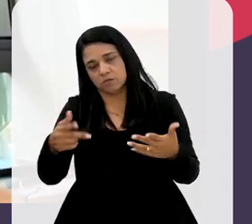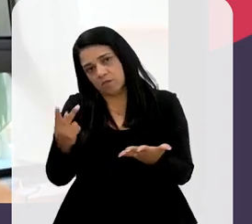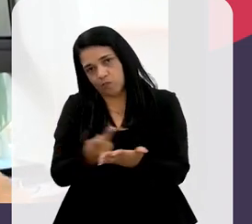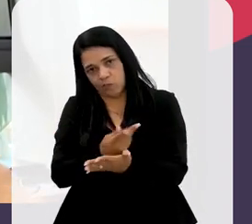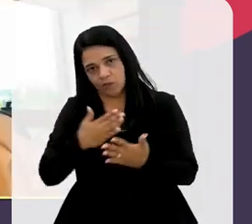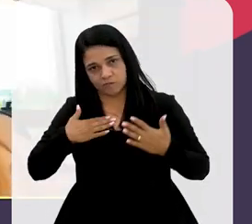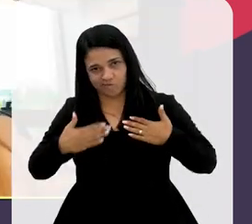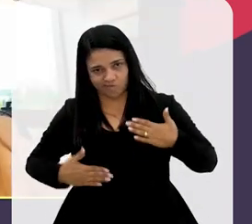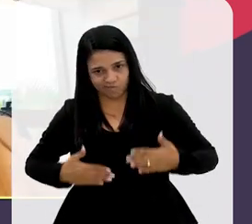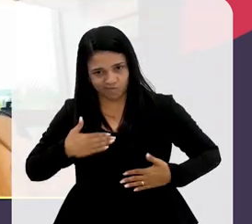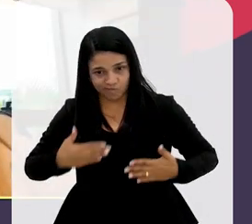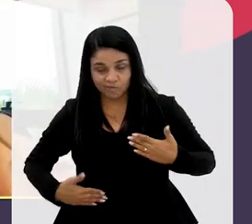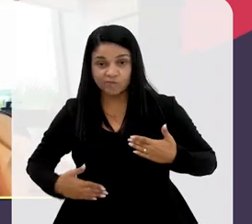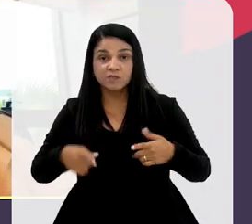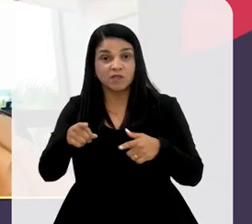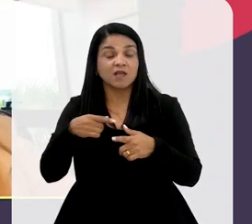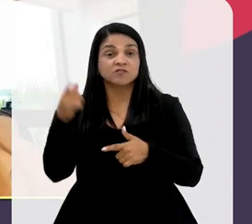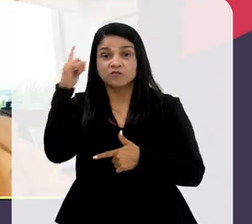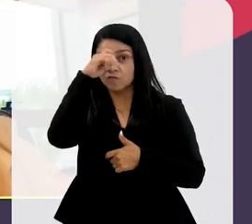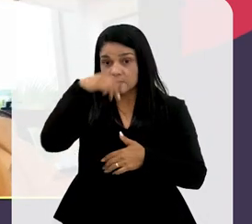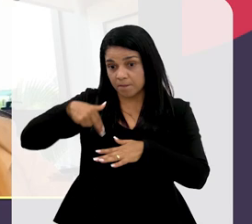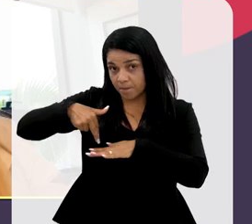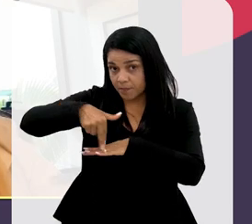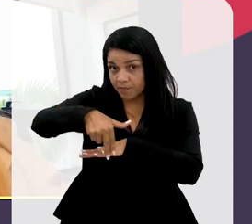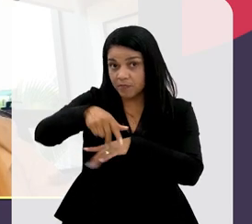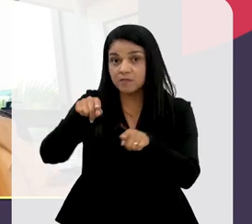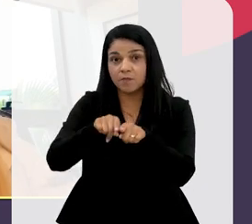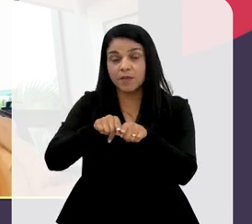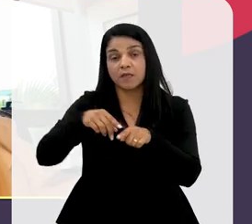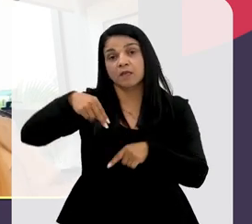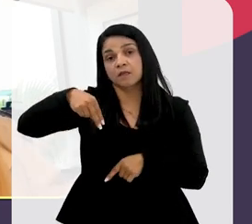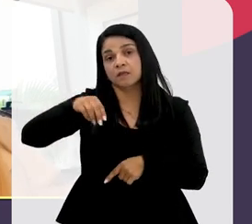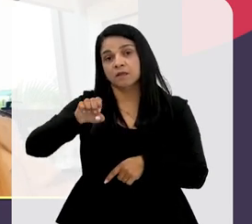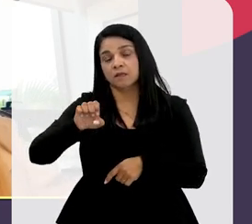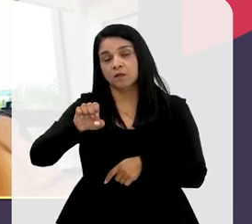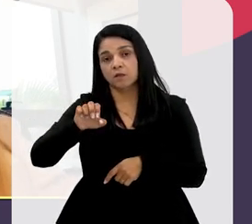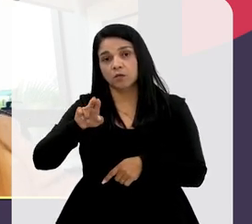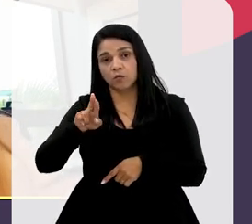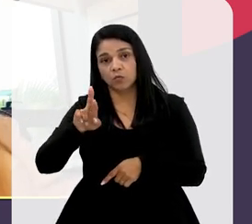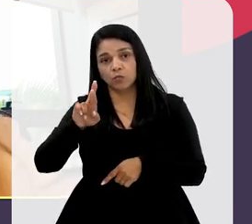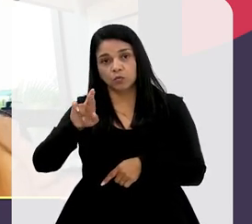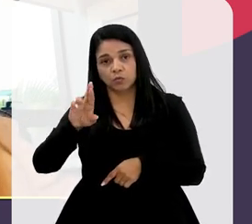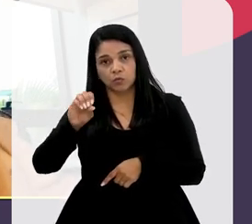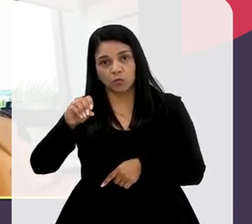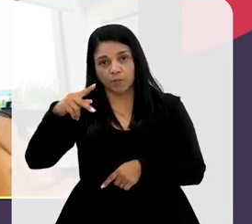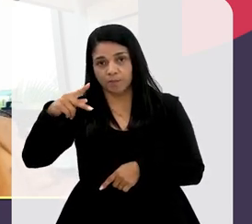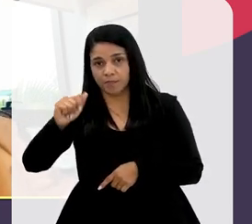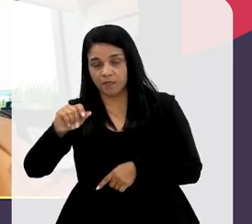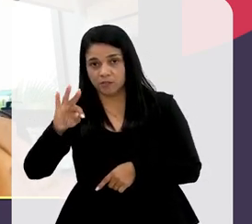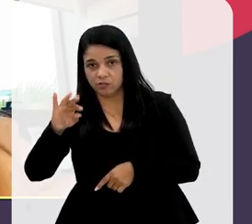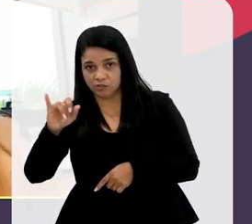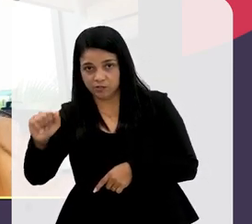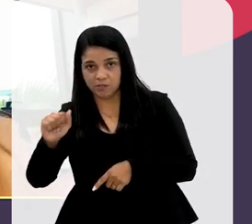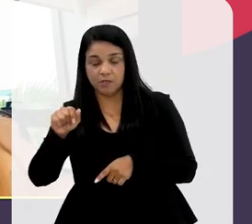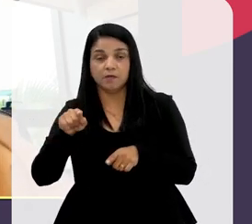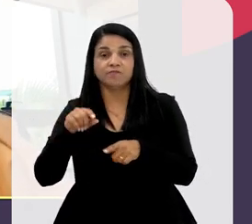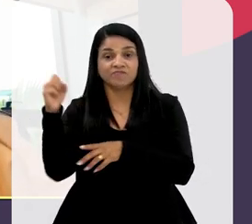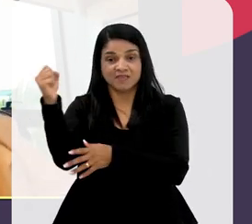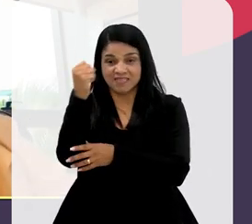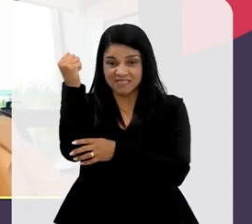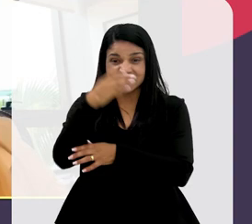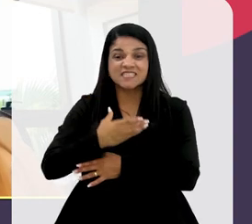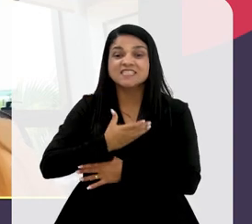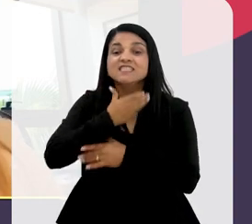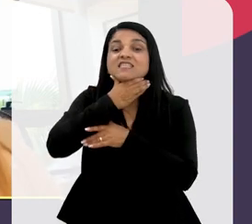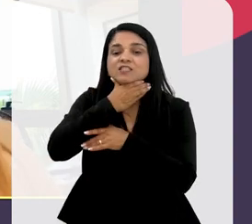bem. Em relação a você ter dificuldade para andar, isso também é o que a gente chama de neuropatia do paciente crítico.